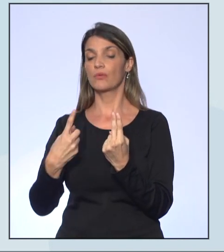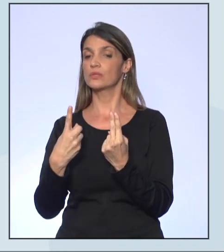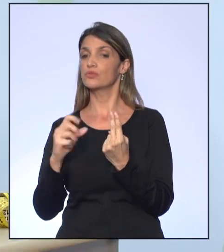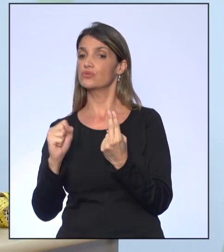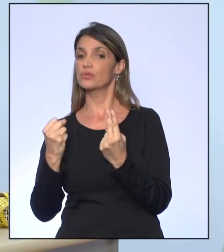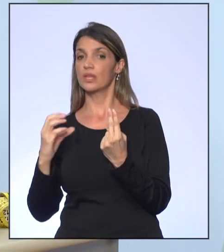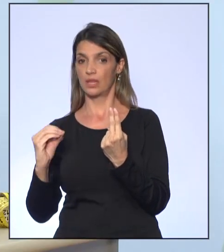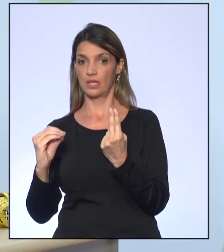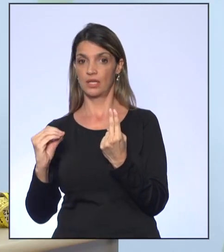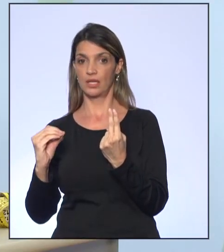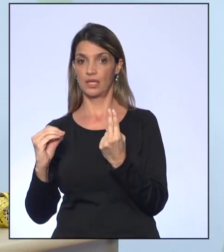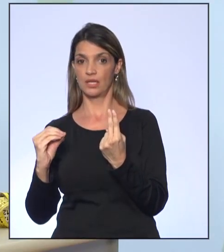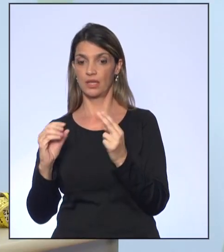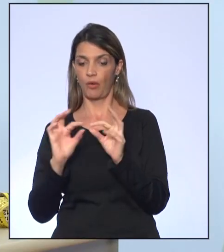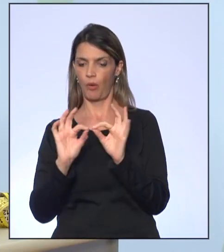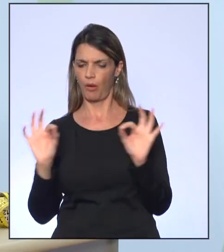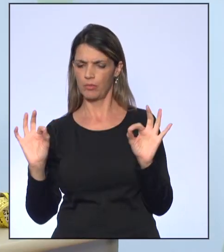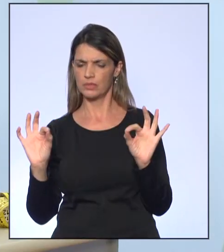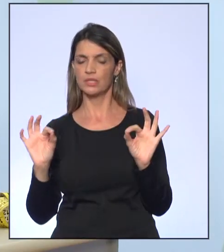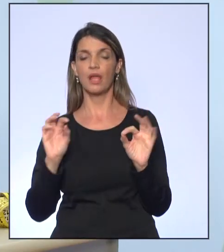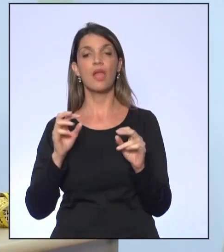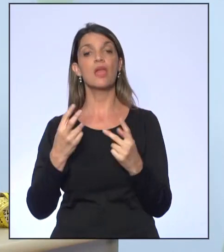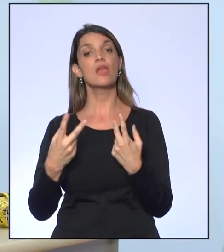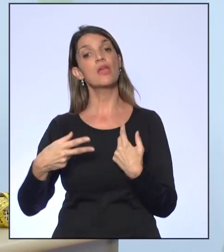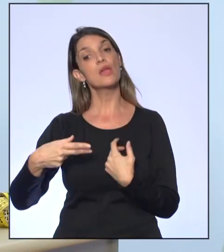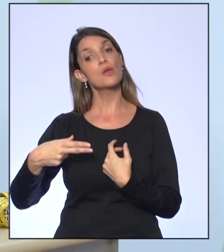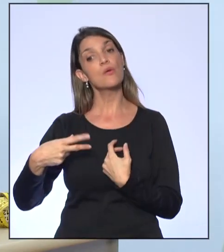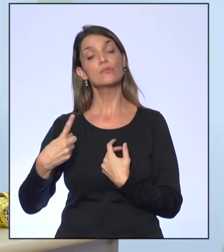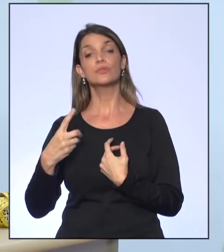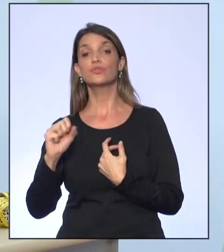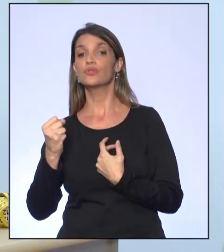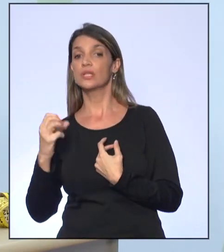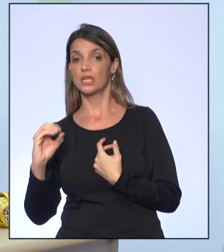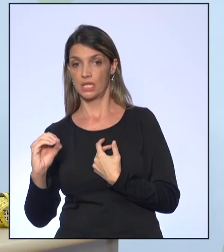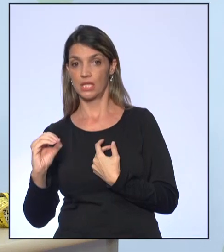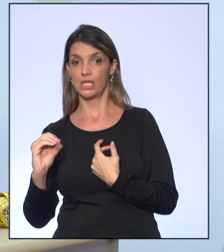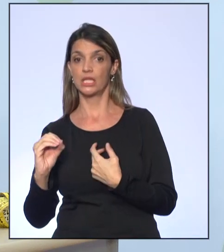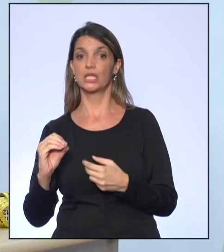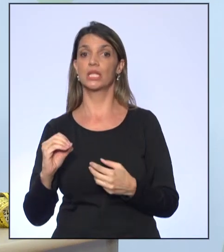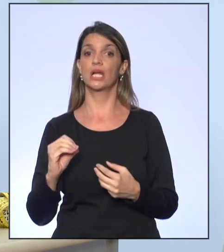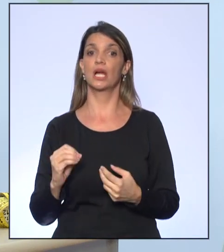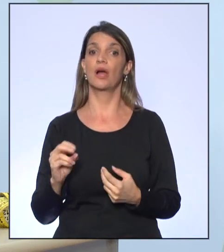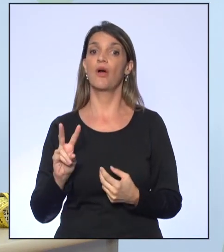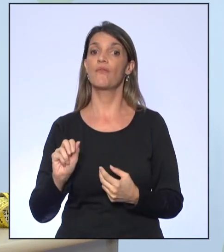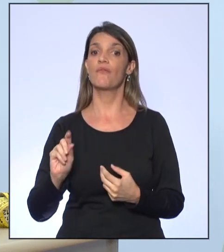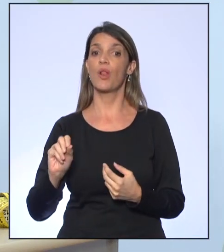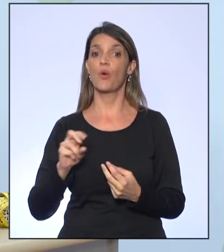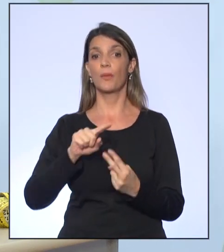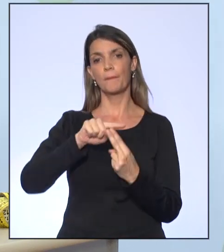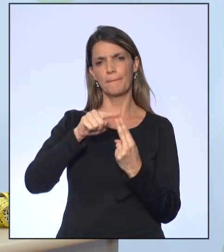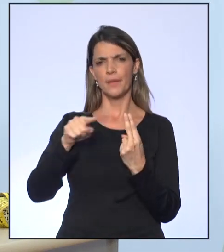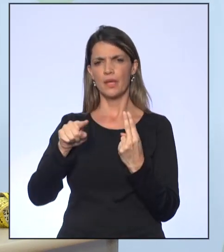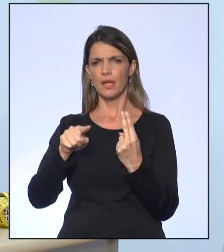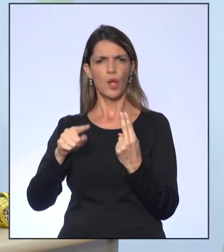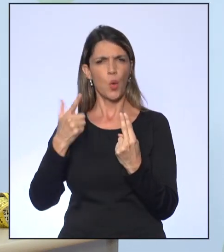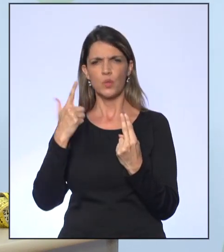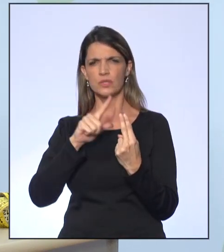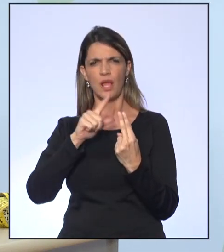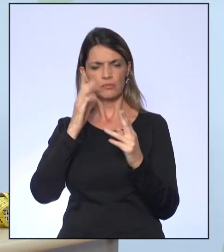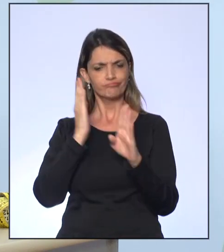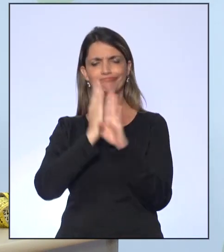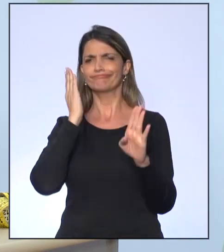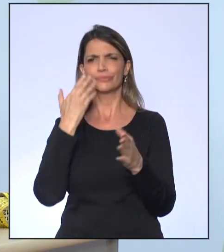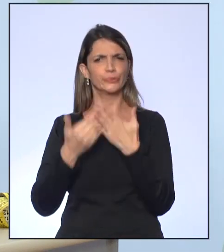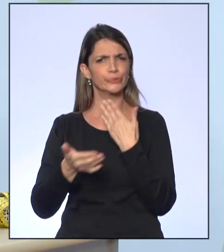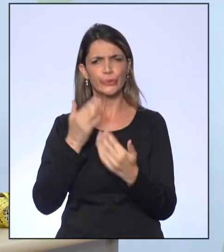a medida do ângulo é igual a 180, que no caso é o valor de π. Com ela, você consegue descobrir qualquer outro